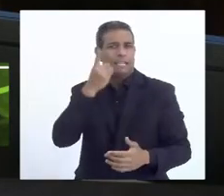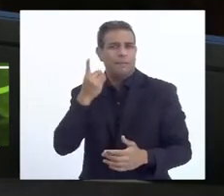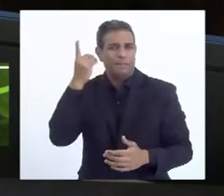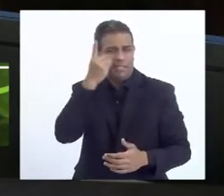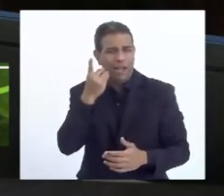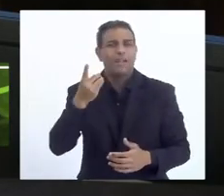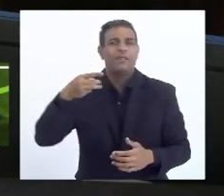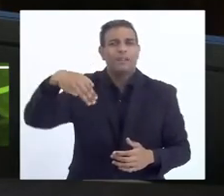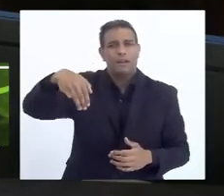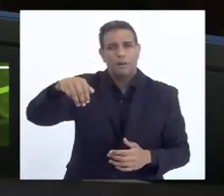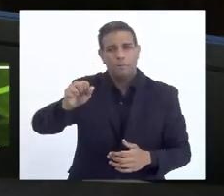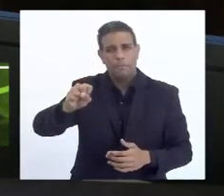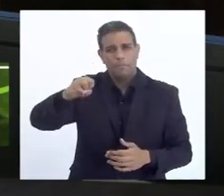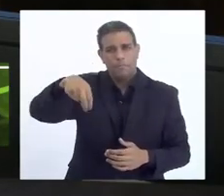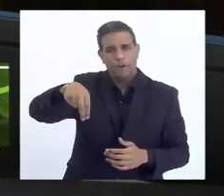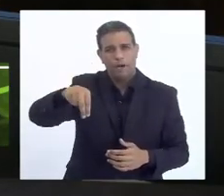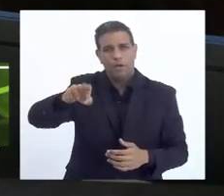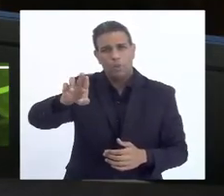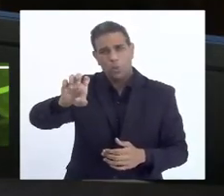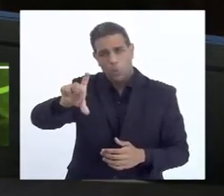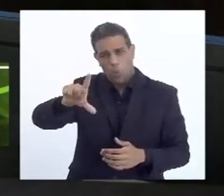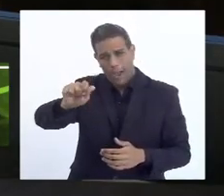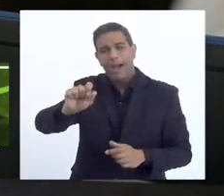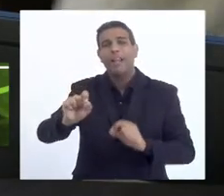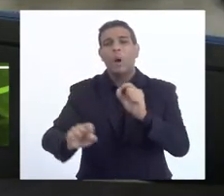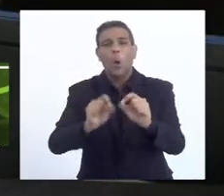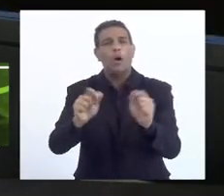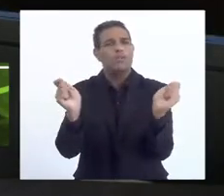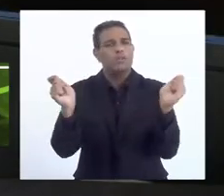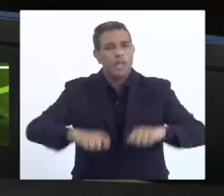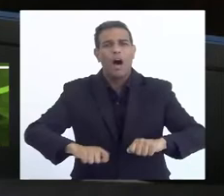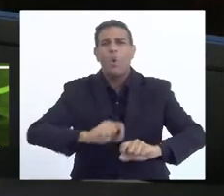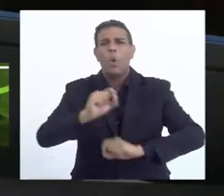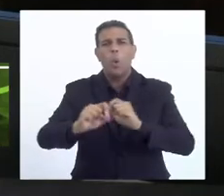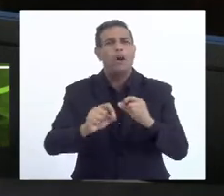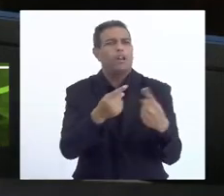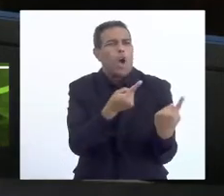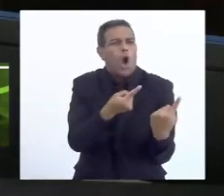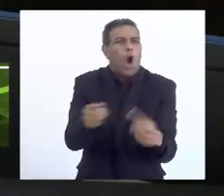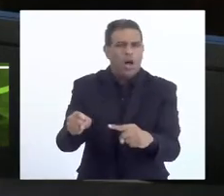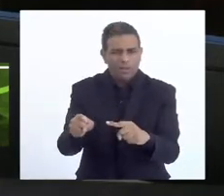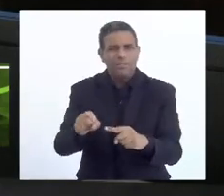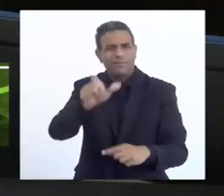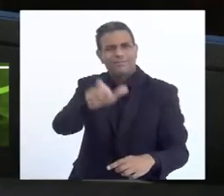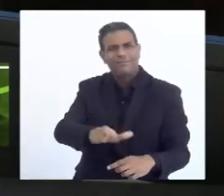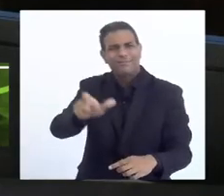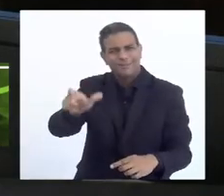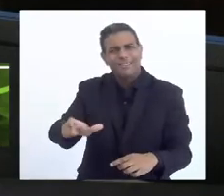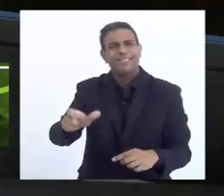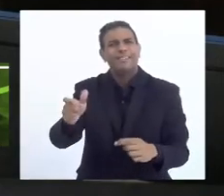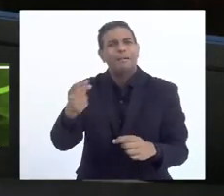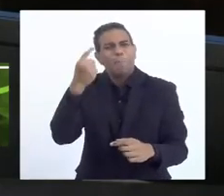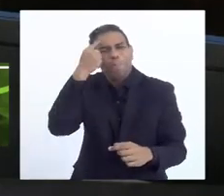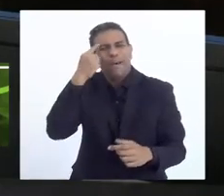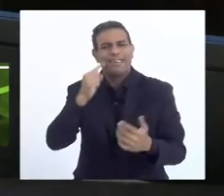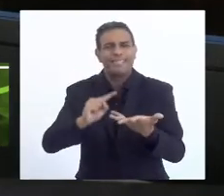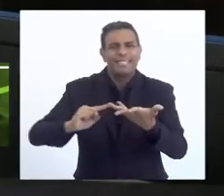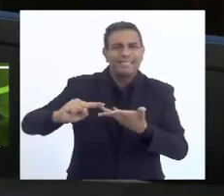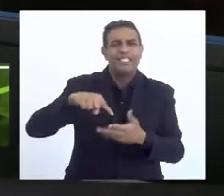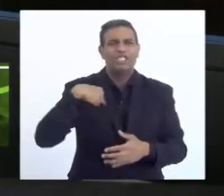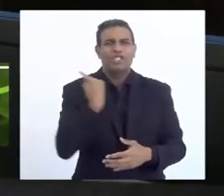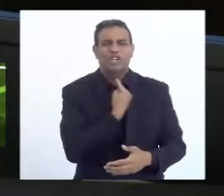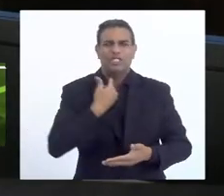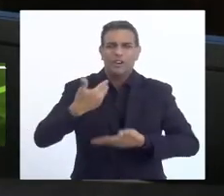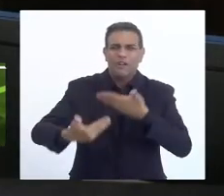né, um exemplo importante de como a gente deve combater a violência política também na nossa prática